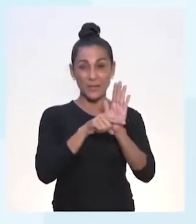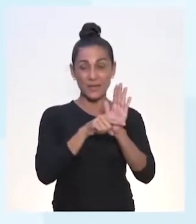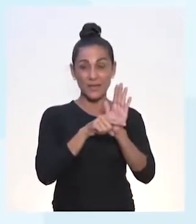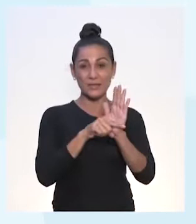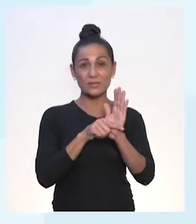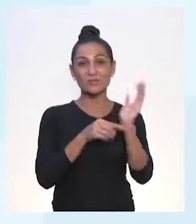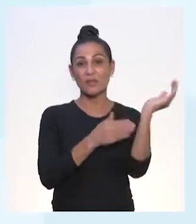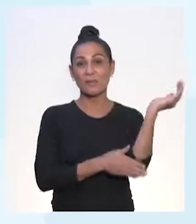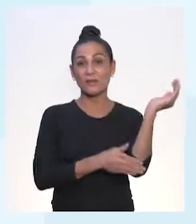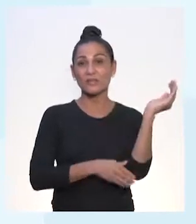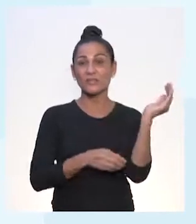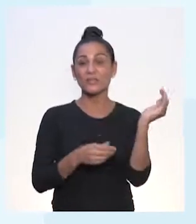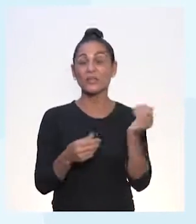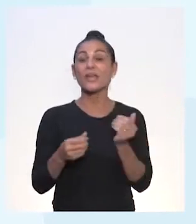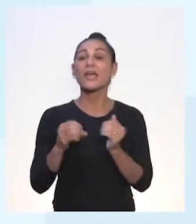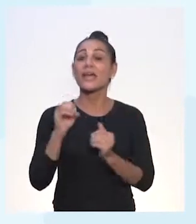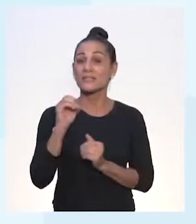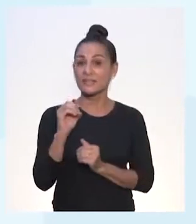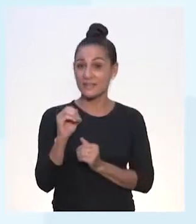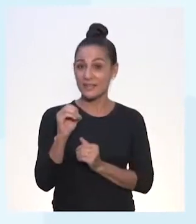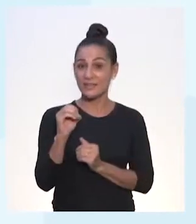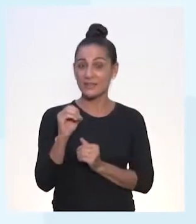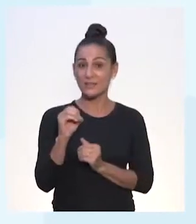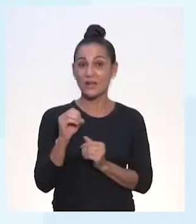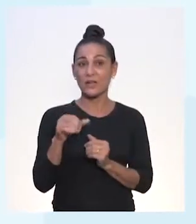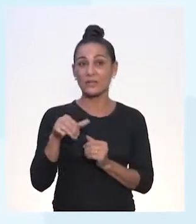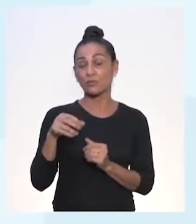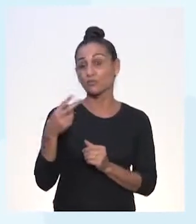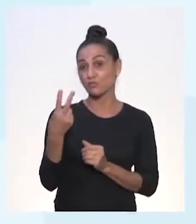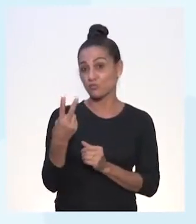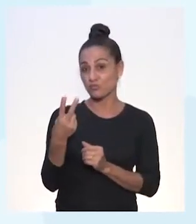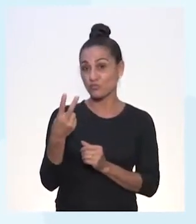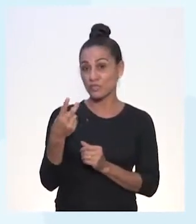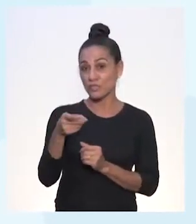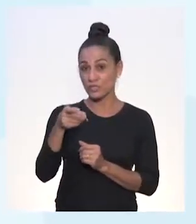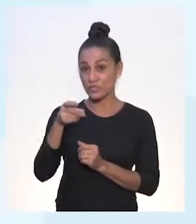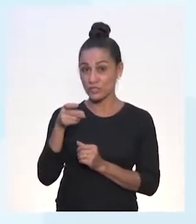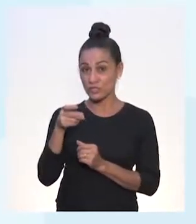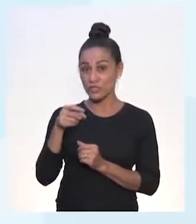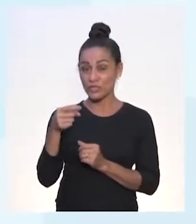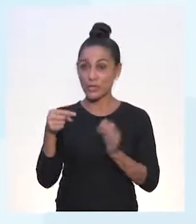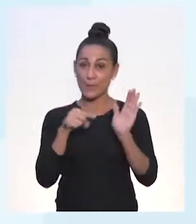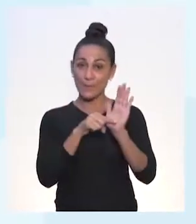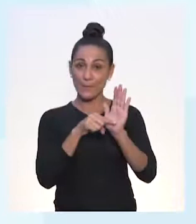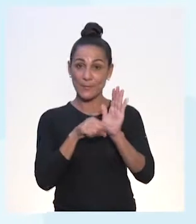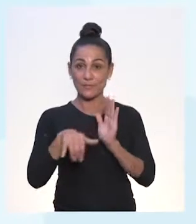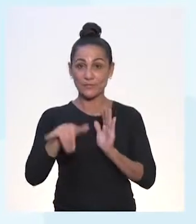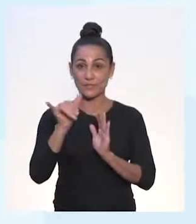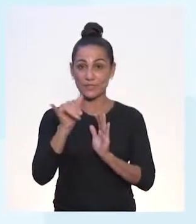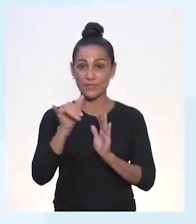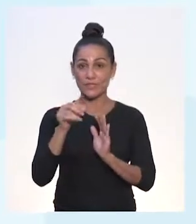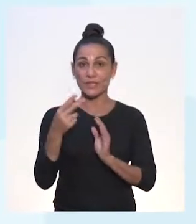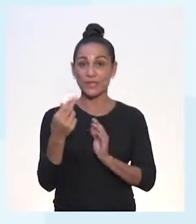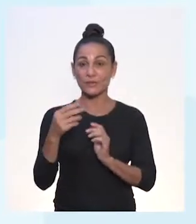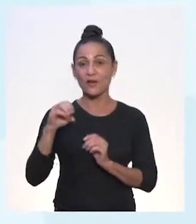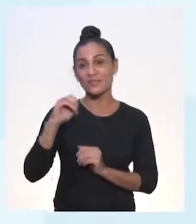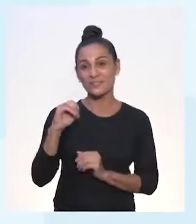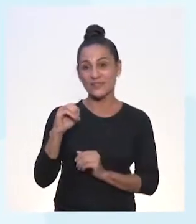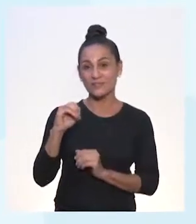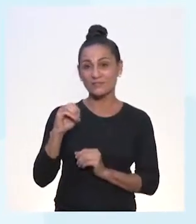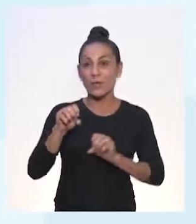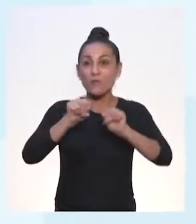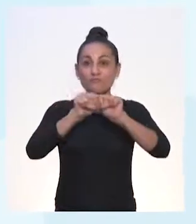Então 2 vezes x menos y, né? E aí eu encontro 0. Então eu montei o